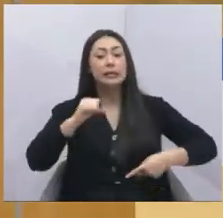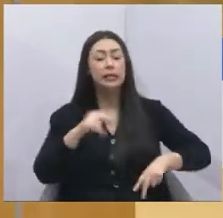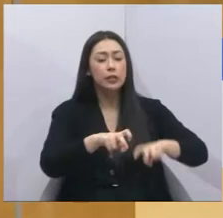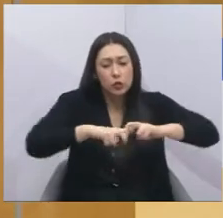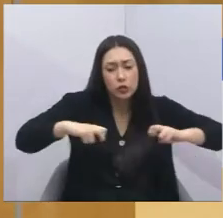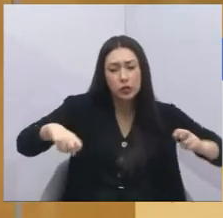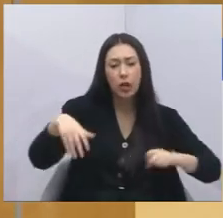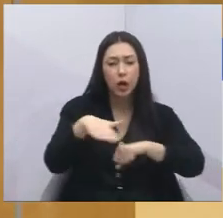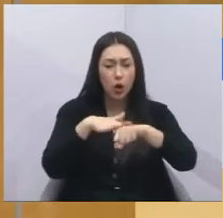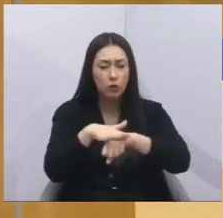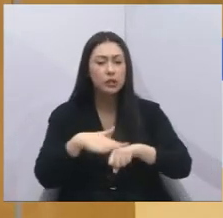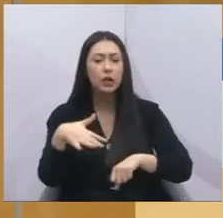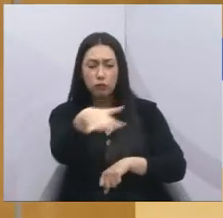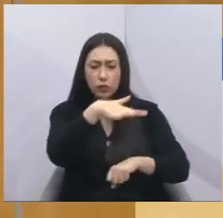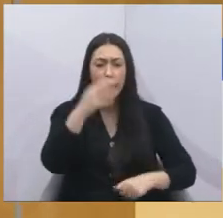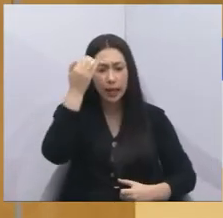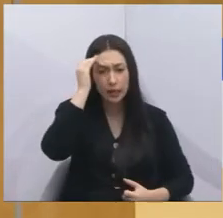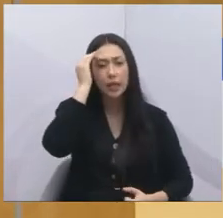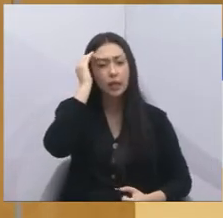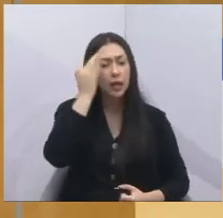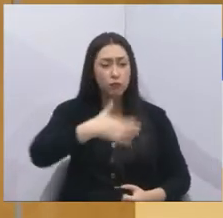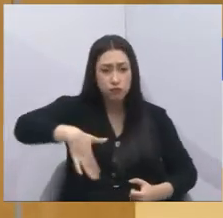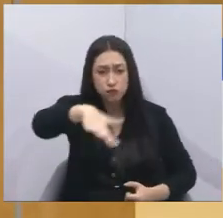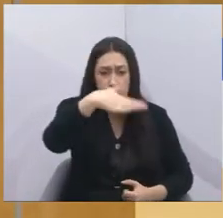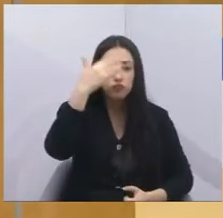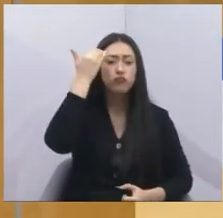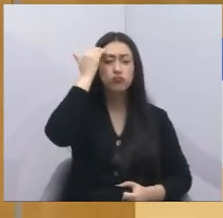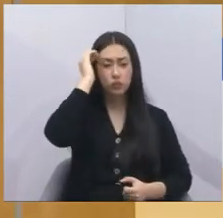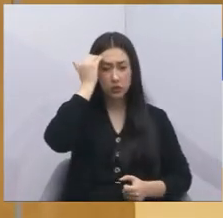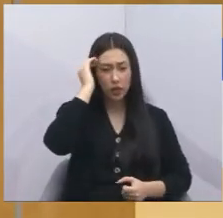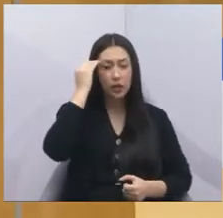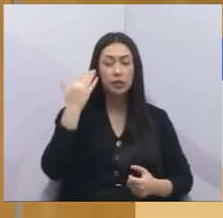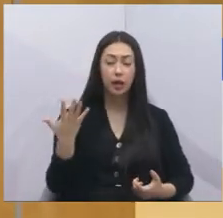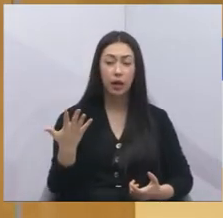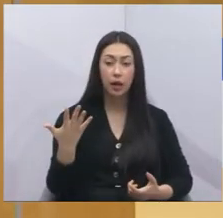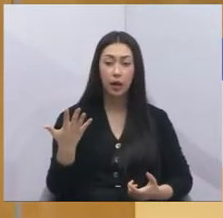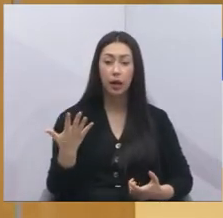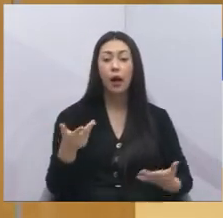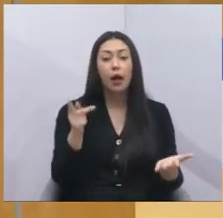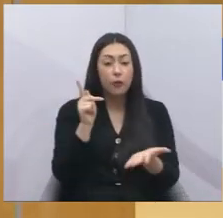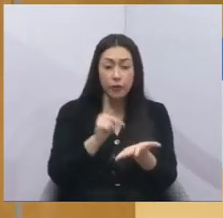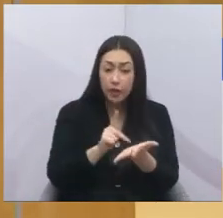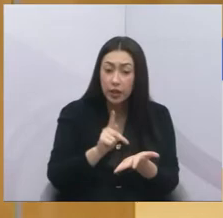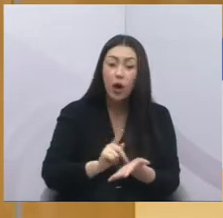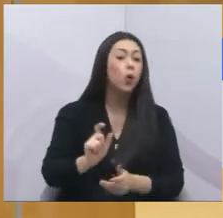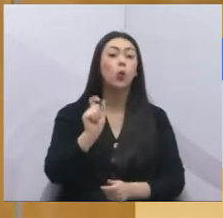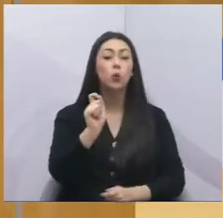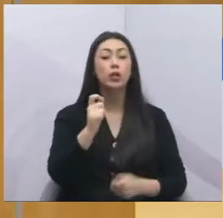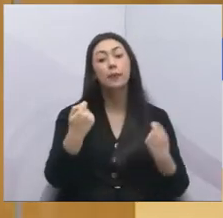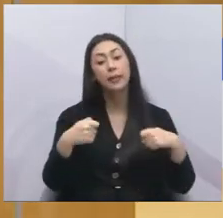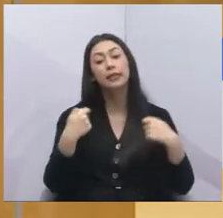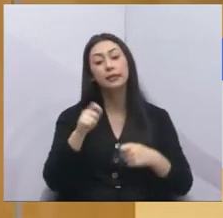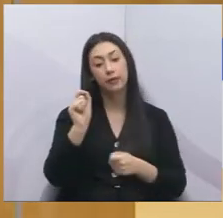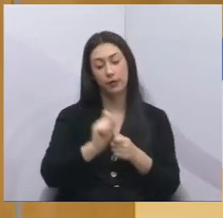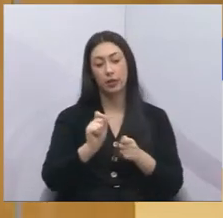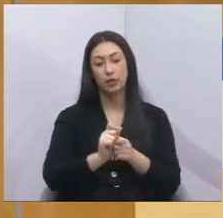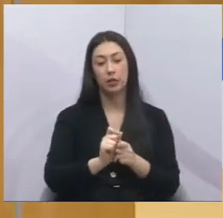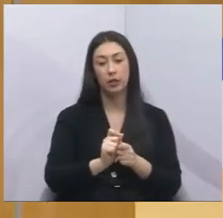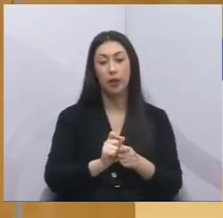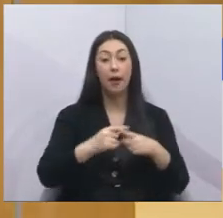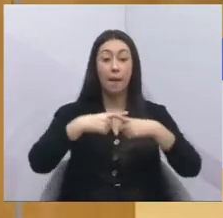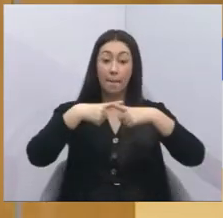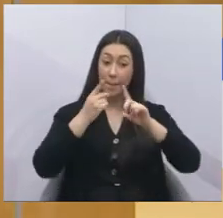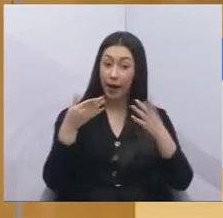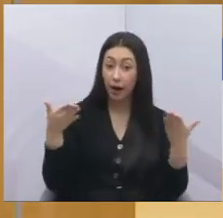conversar, vocês vão entender. Vocês vão entender realmente o que era para fazer nessa cidade.